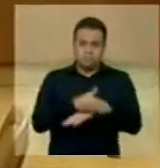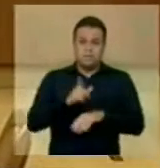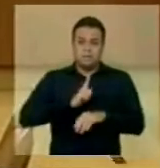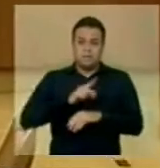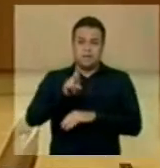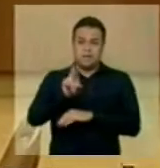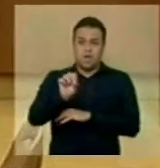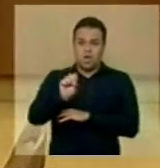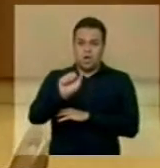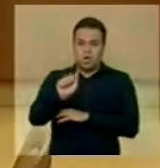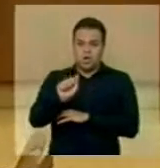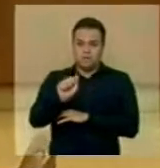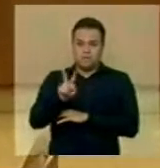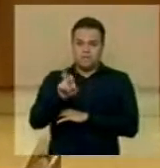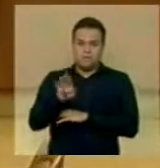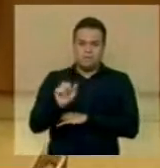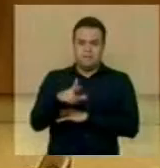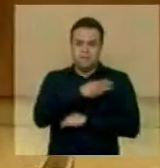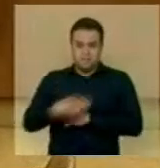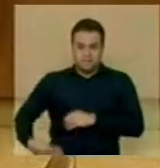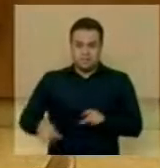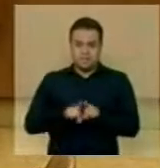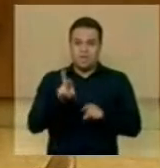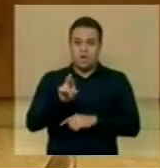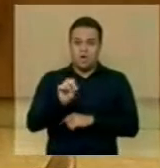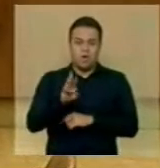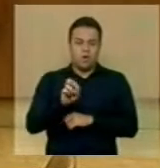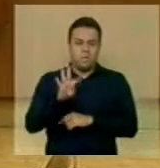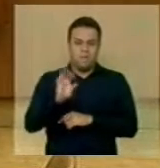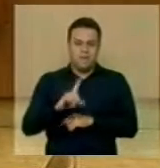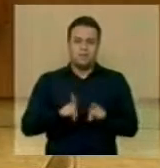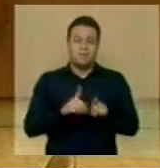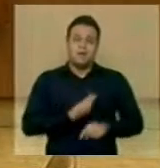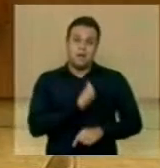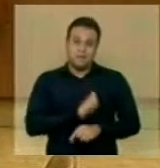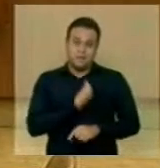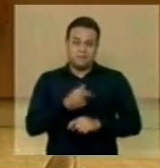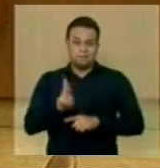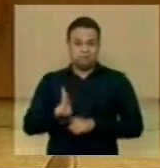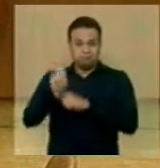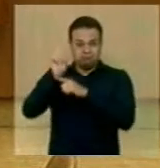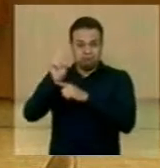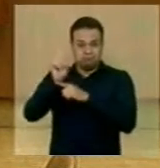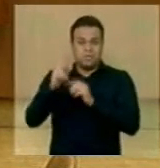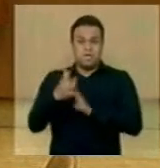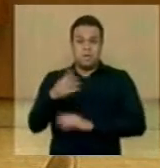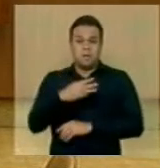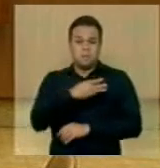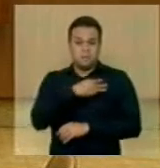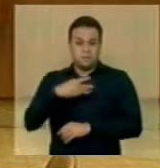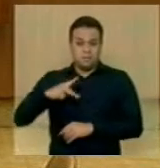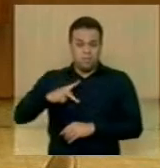Weber, ministro Roberto Barroso e, claro, como sempre, também a presença da representante, no caso, do Ministério Público